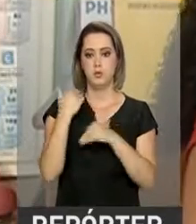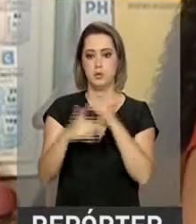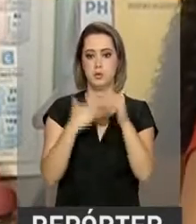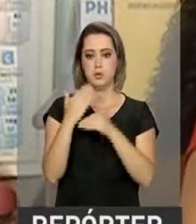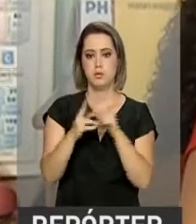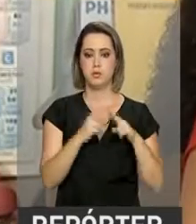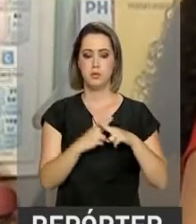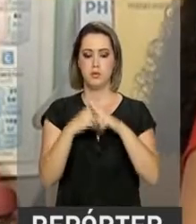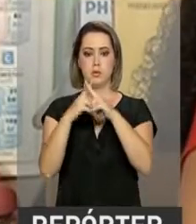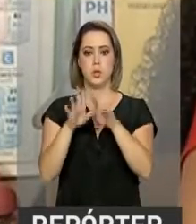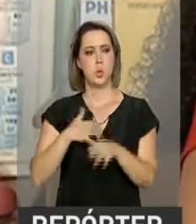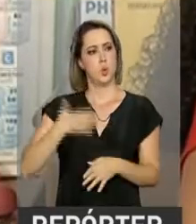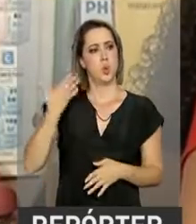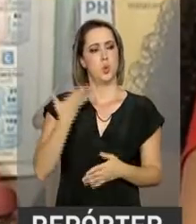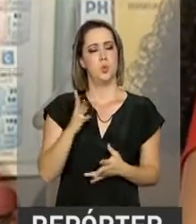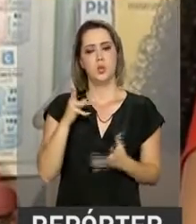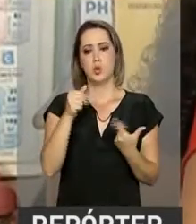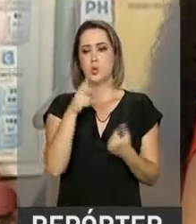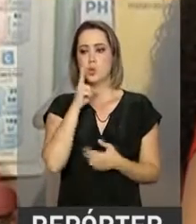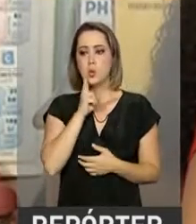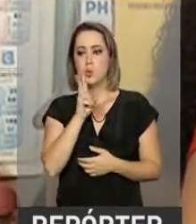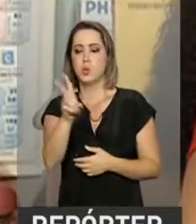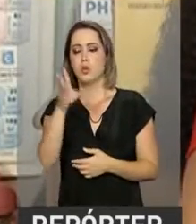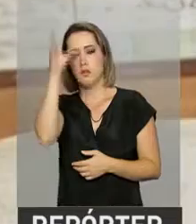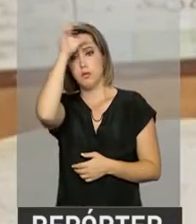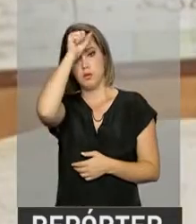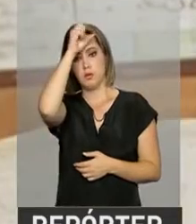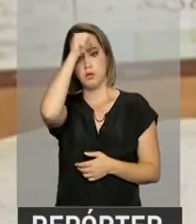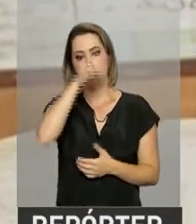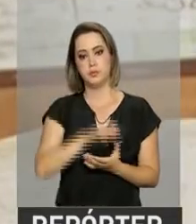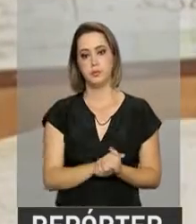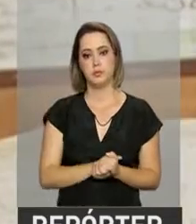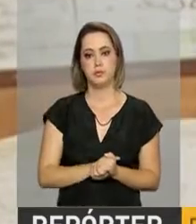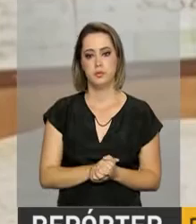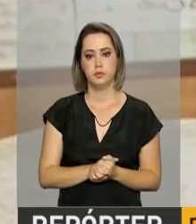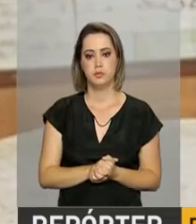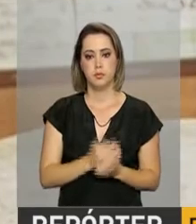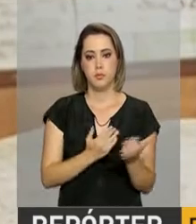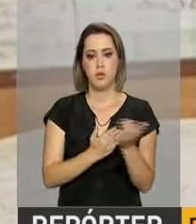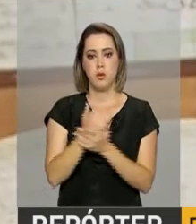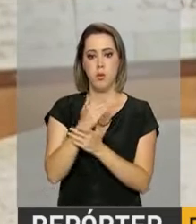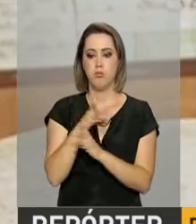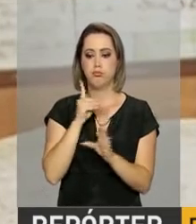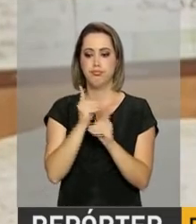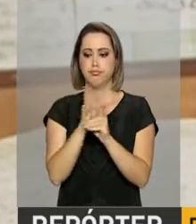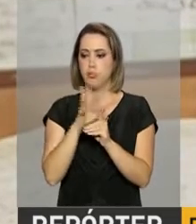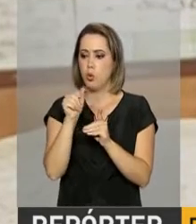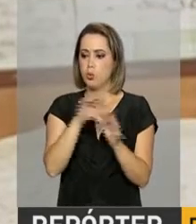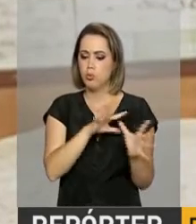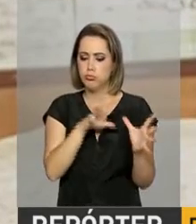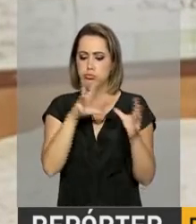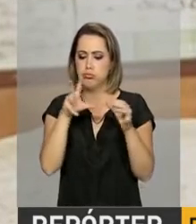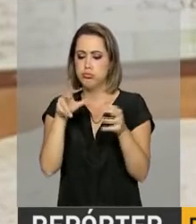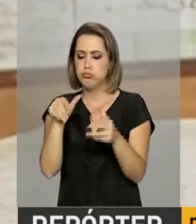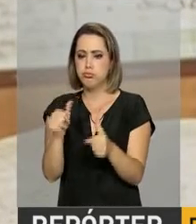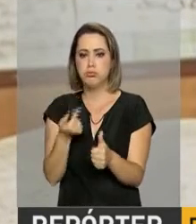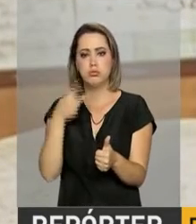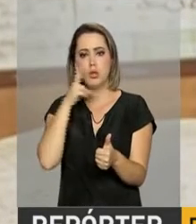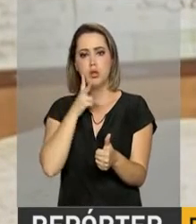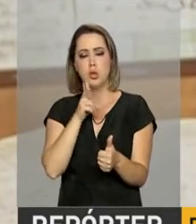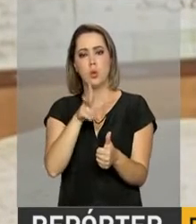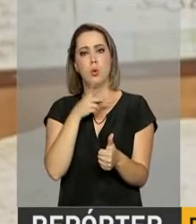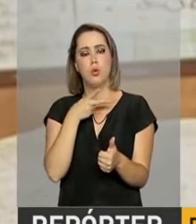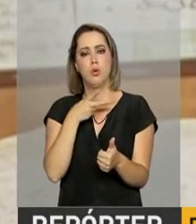e se surpreendeu com o que viu e aprendeu começou a descobrir só desse universo do seu time é